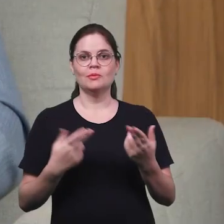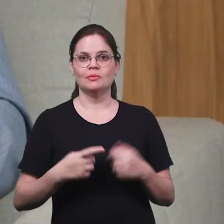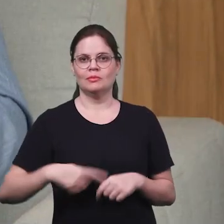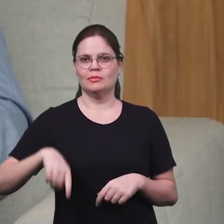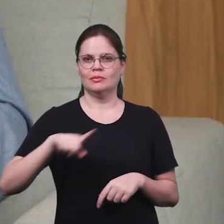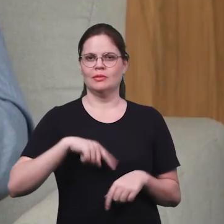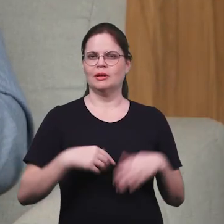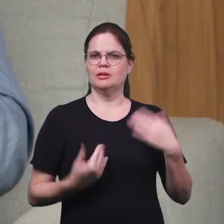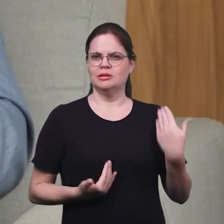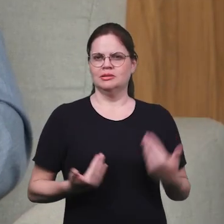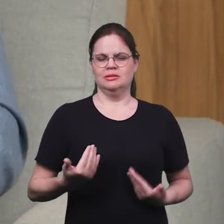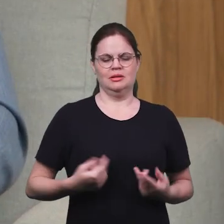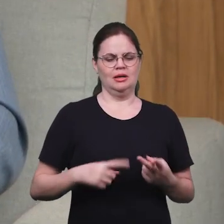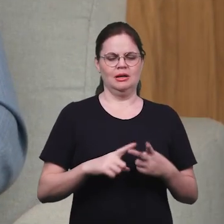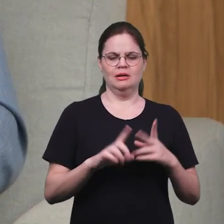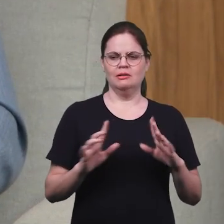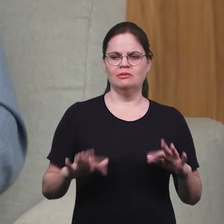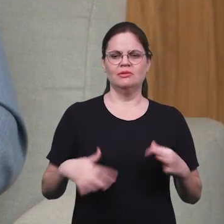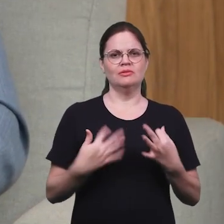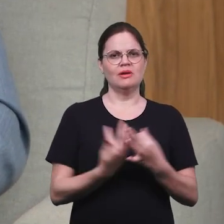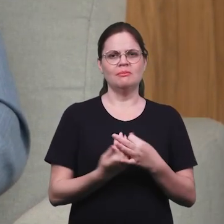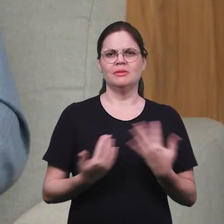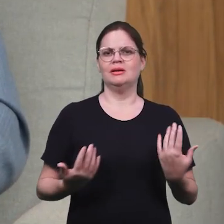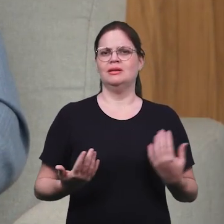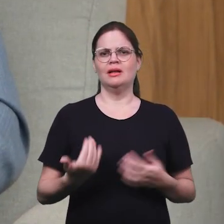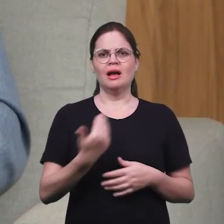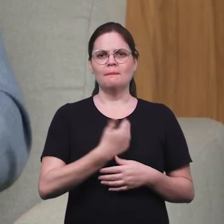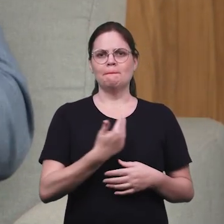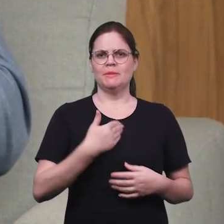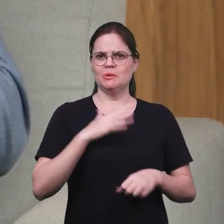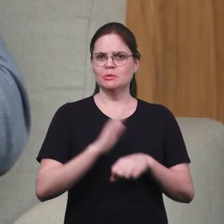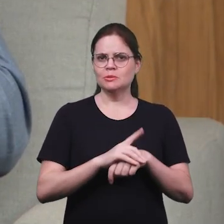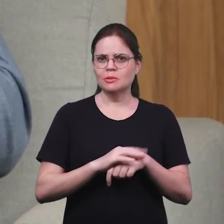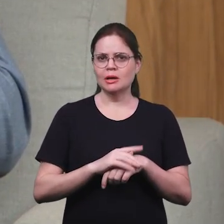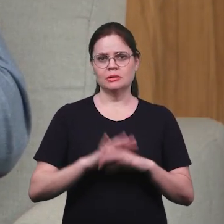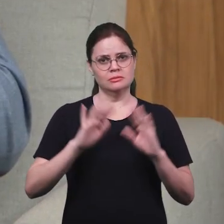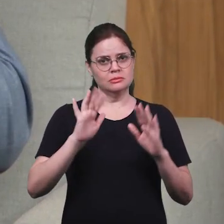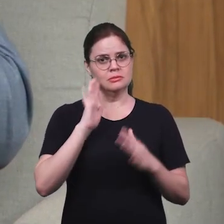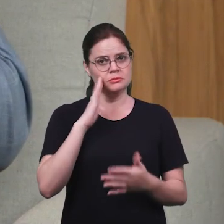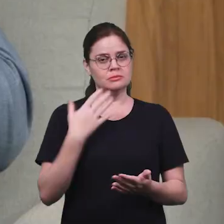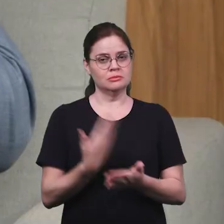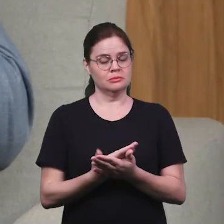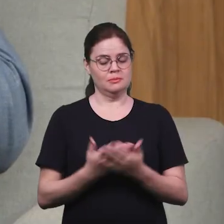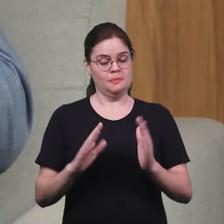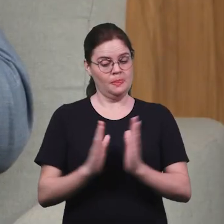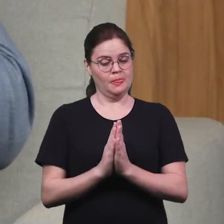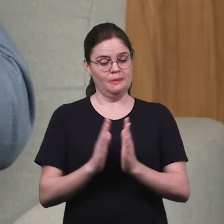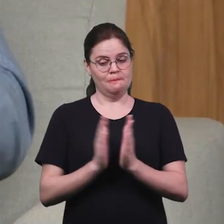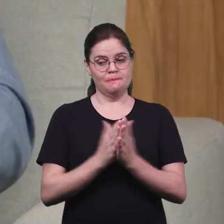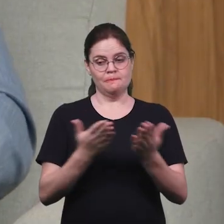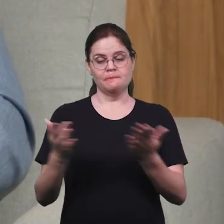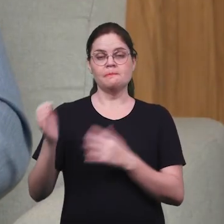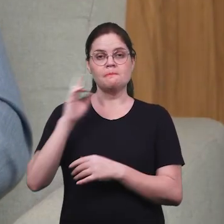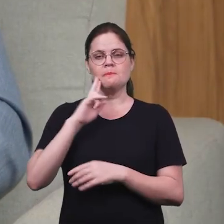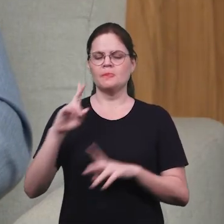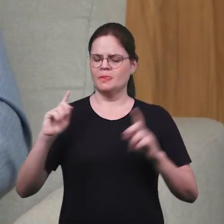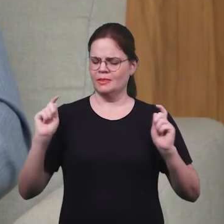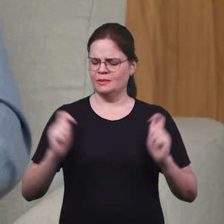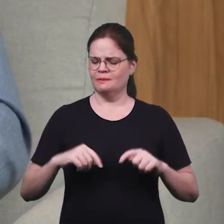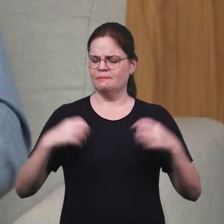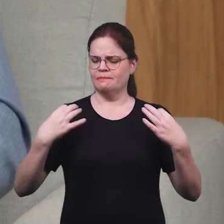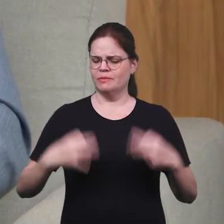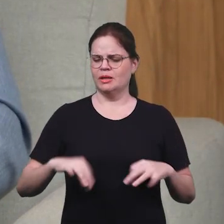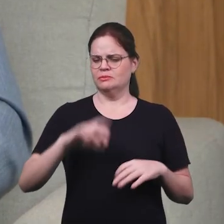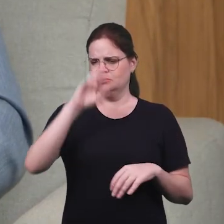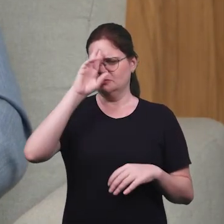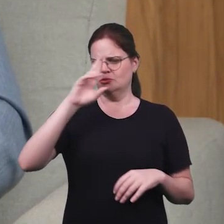né, familiares, amigos que se encontram enfermos, olha, creia que orar ao Senhor vale muito a pena, porque o Senhor